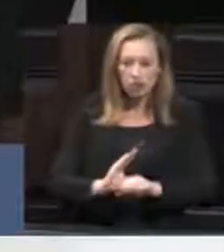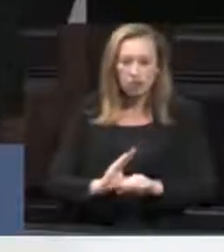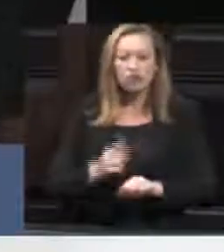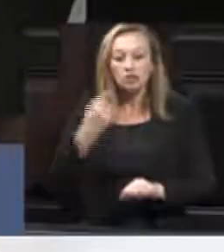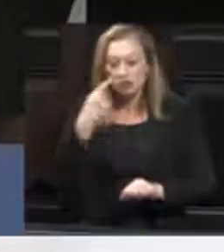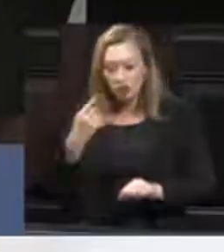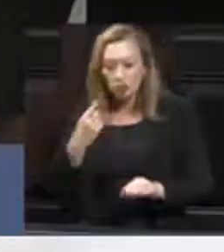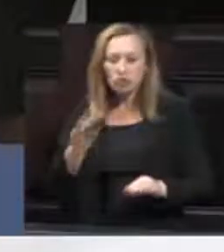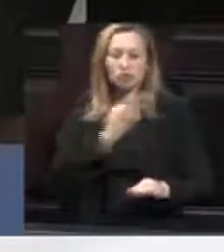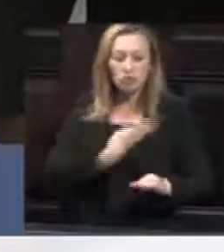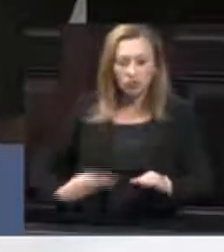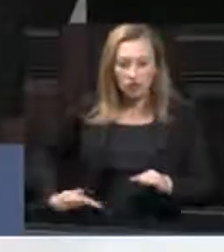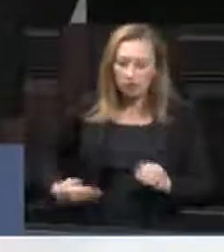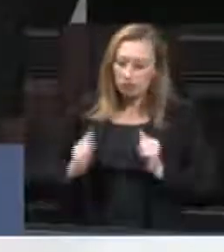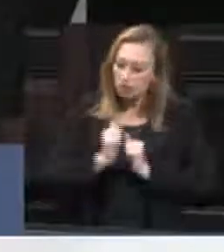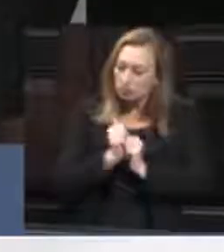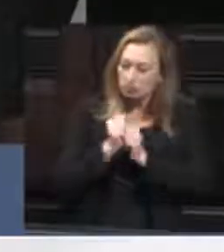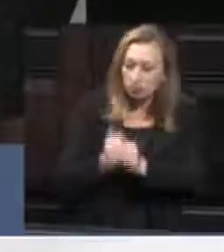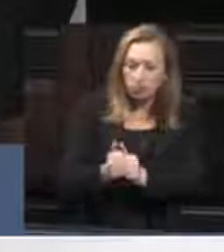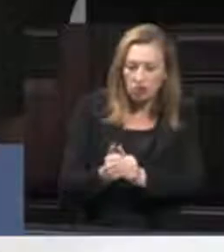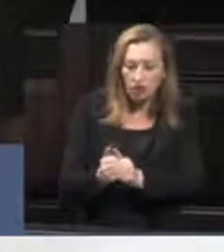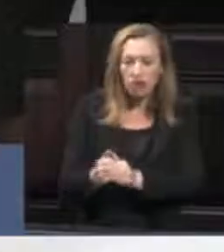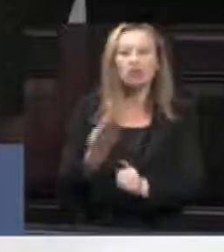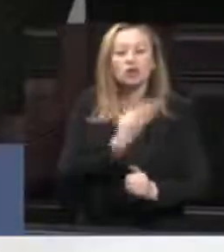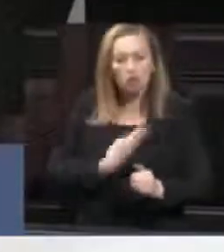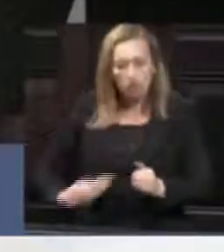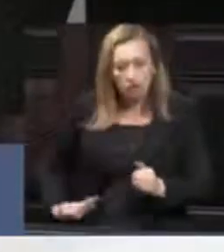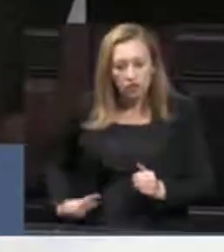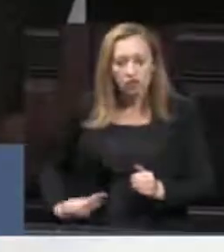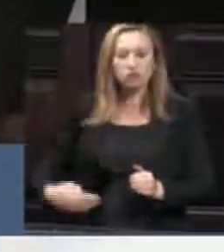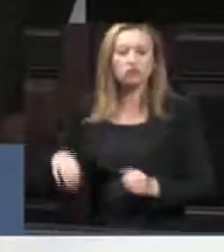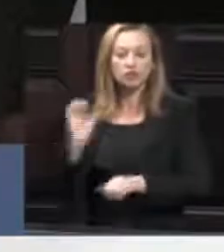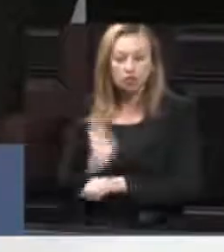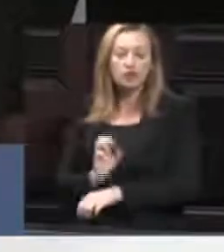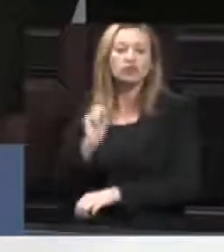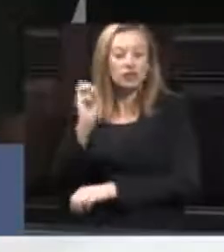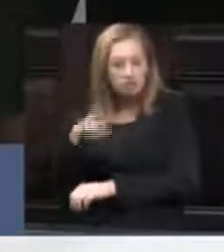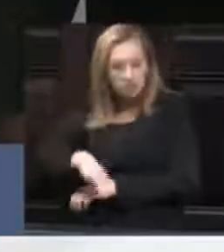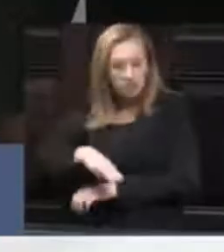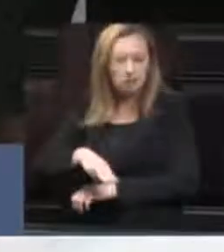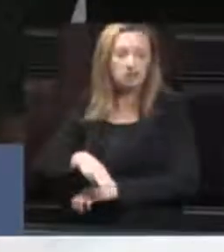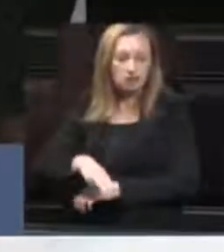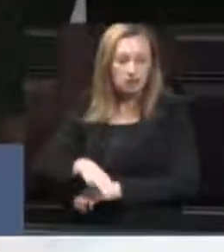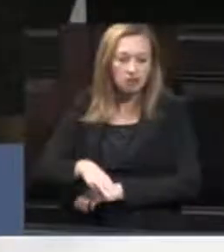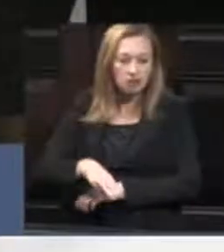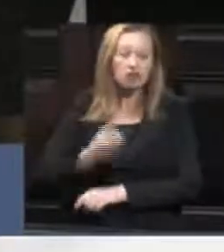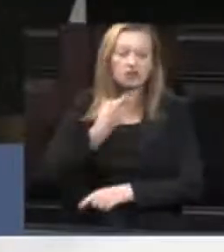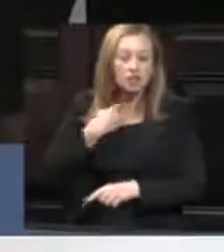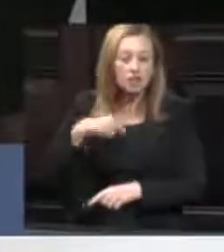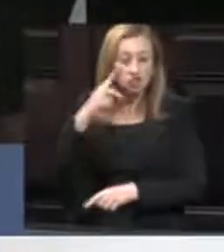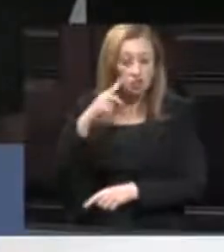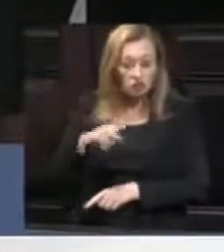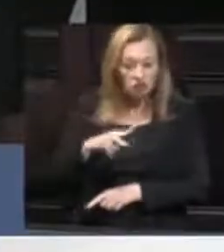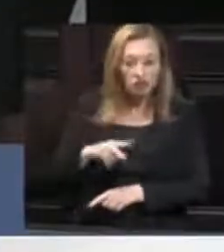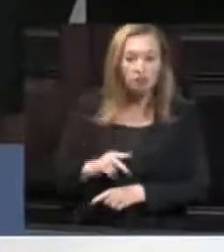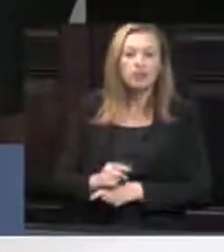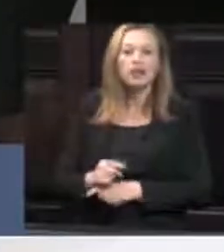encaminhou, porque o governo do Estado tem sim legitimidade para legislar sobre isso, a Defensoria Pública,